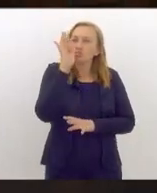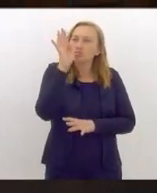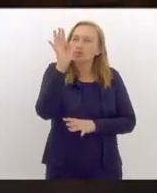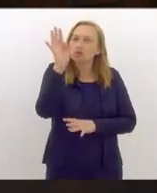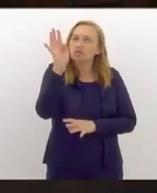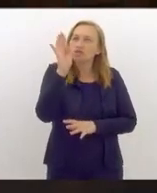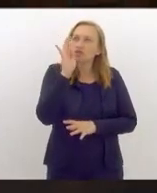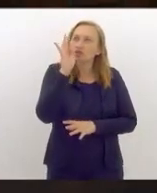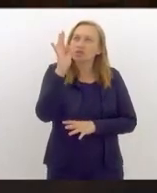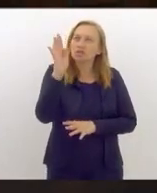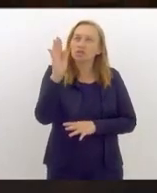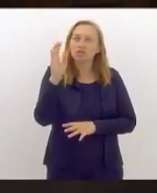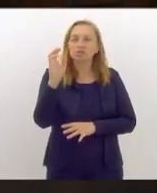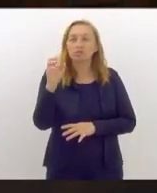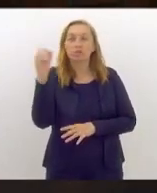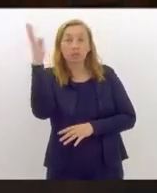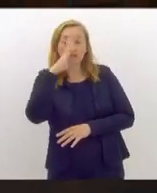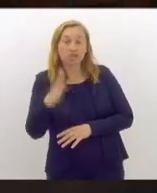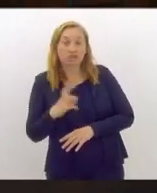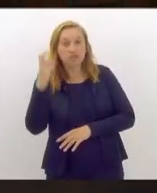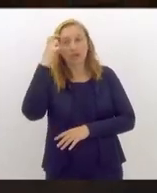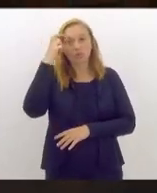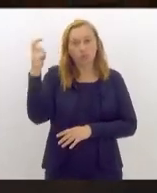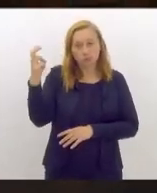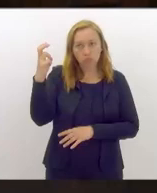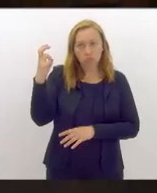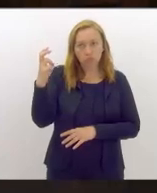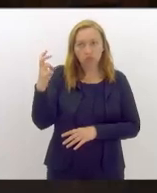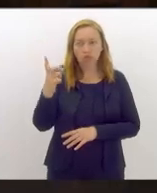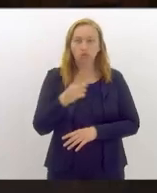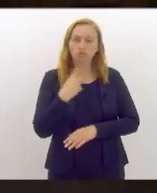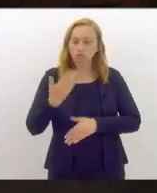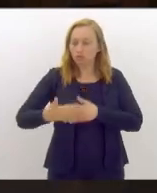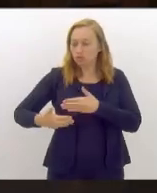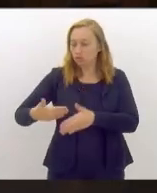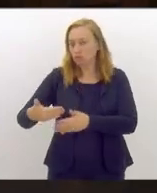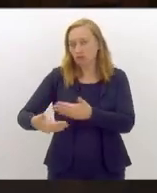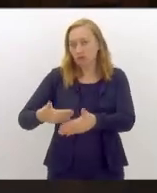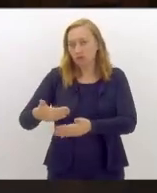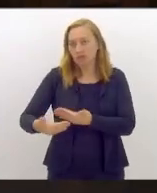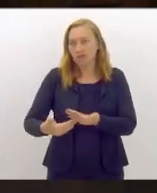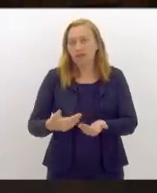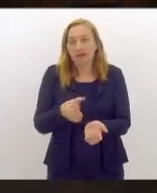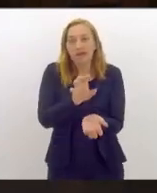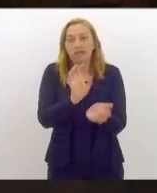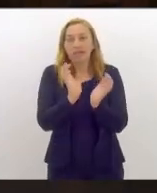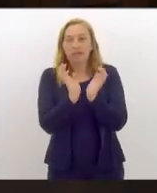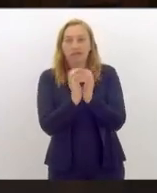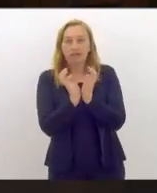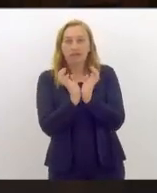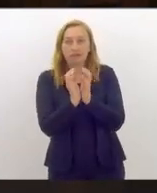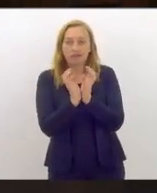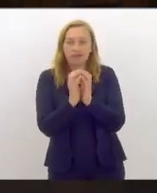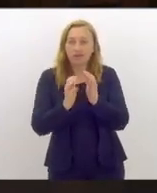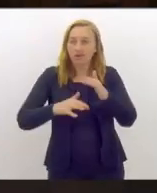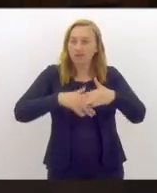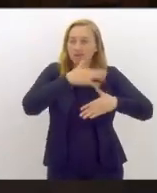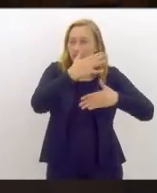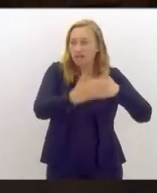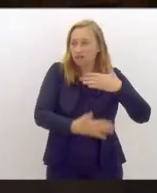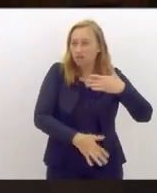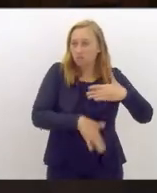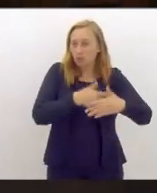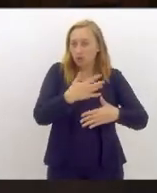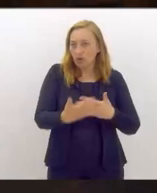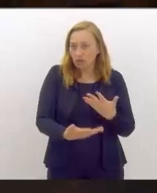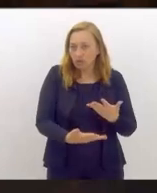na cultura brasileira na potência dos nossos processos Recife transbordo o Brasil na produção